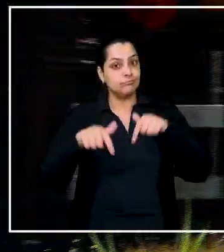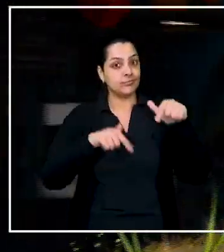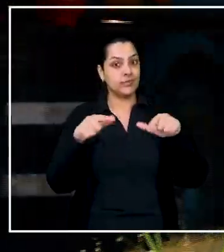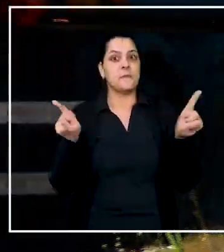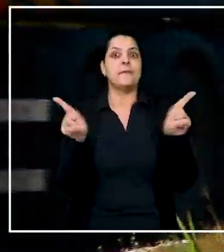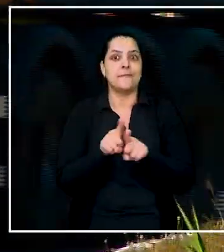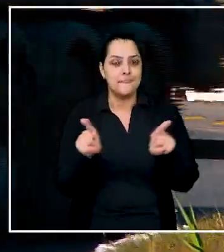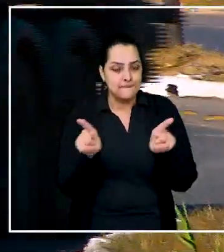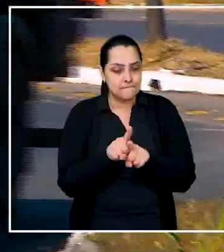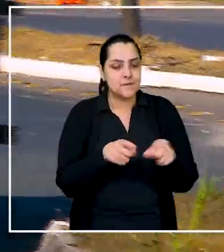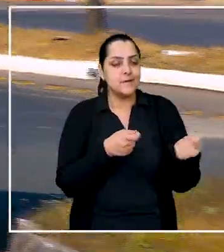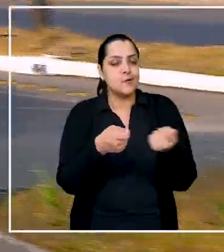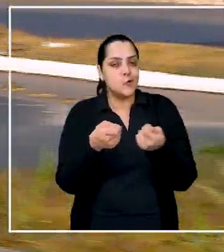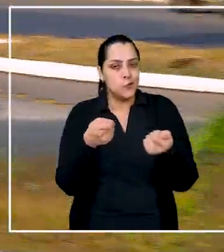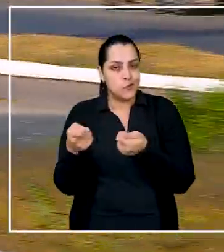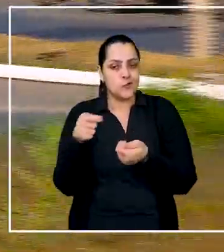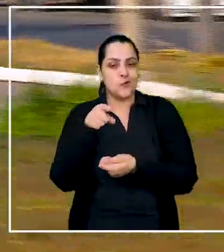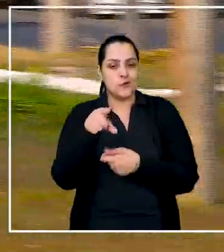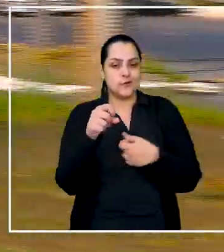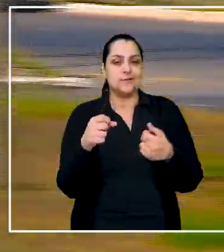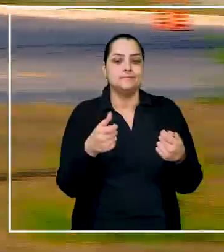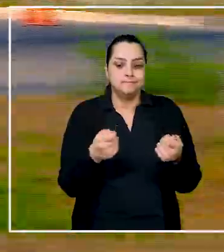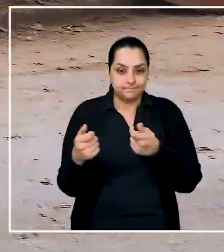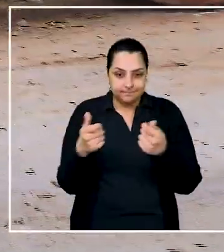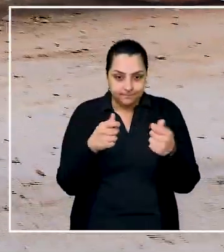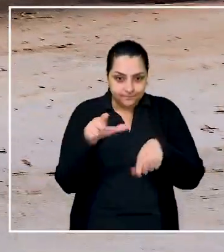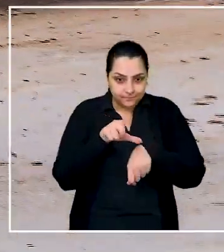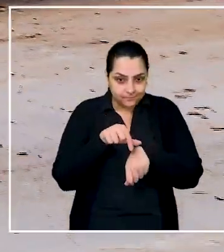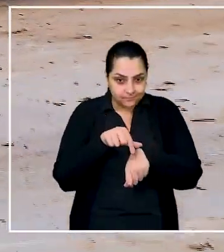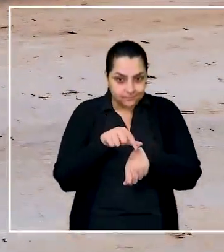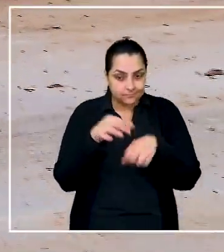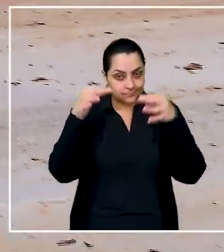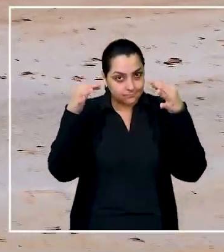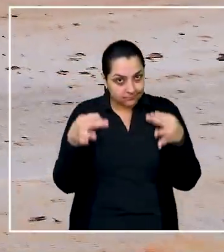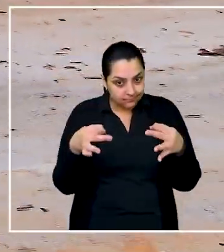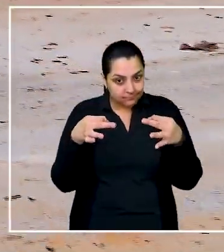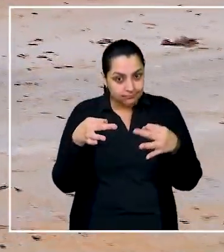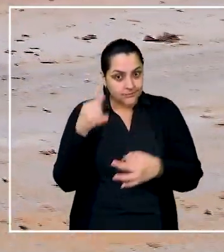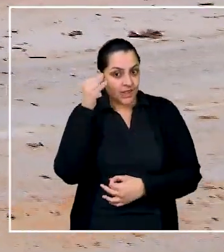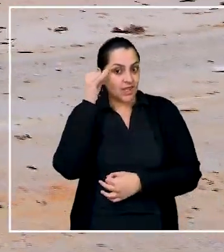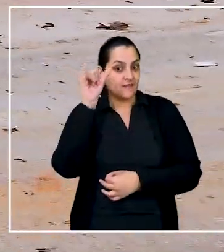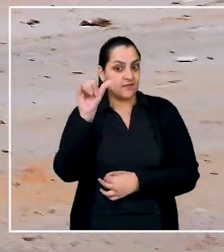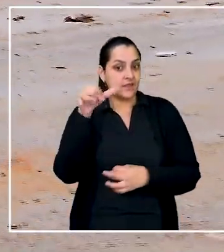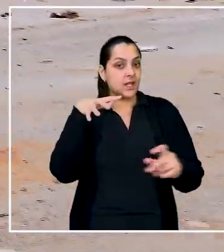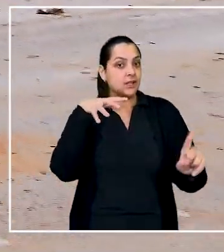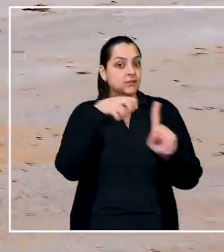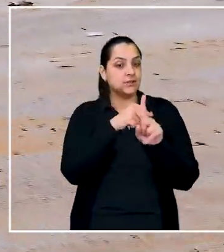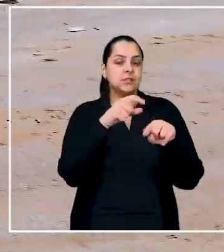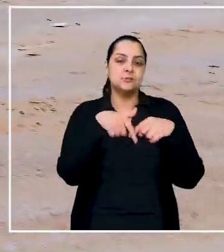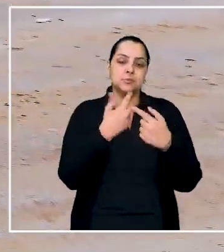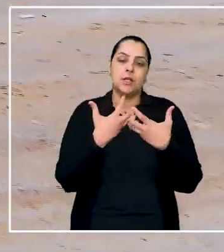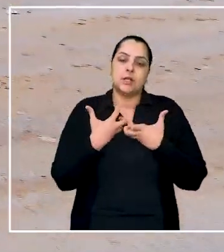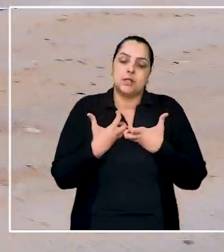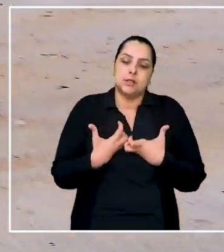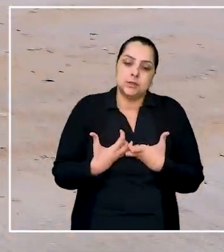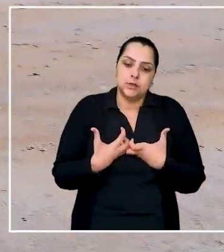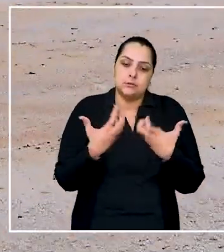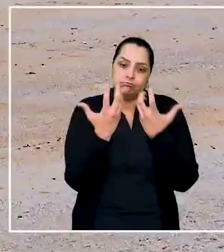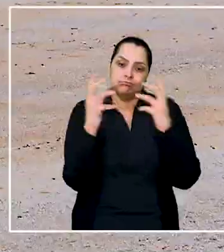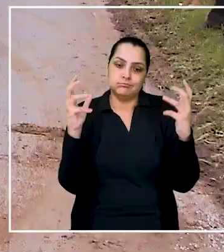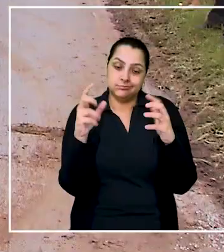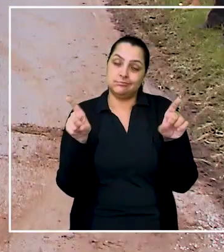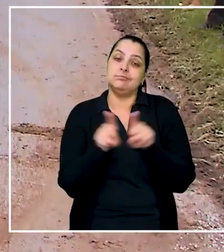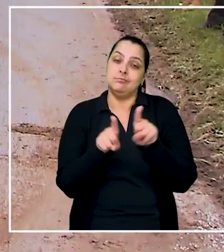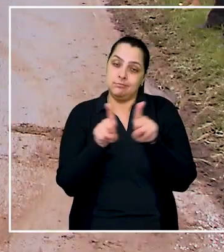do motorista também é controlado pelo sistema. Com jornada de trabalho adequada, acidentes que poderiam causar